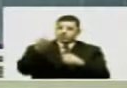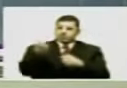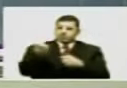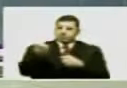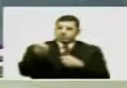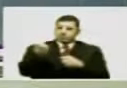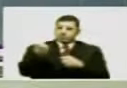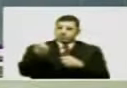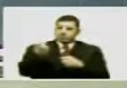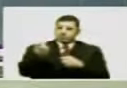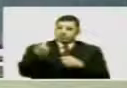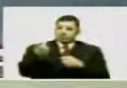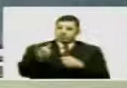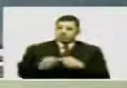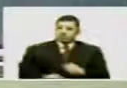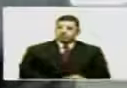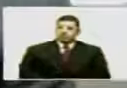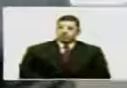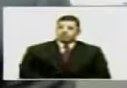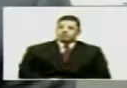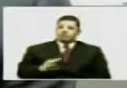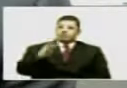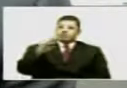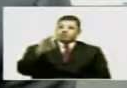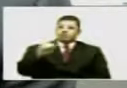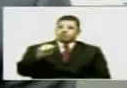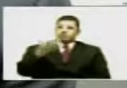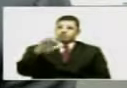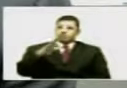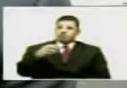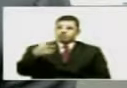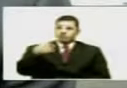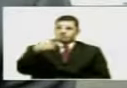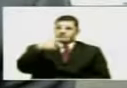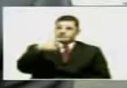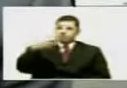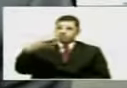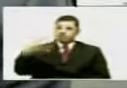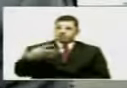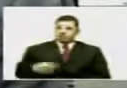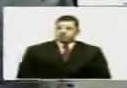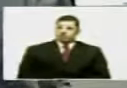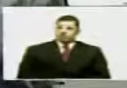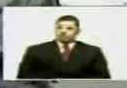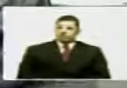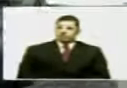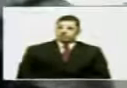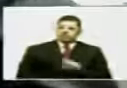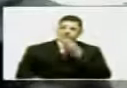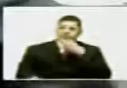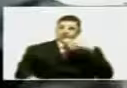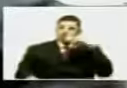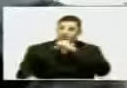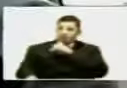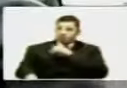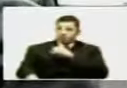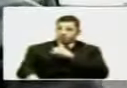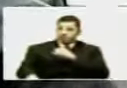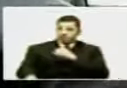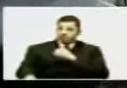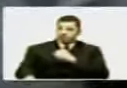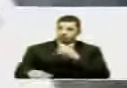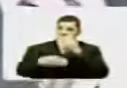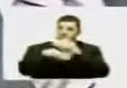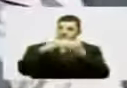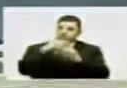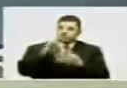46 meses. 40 de execução da obra e 6 de teste. O BRT tem um prazo de execução de 24 meses. A desapropriação do